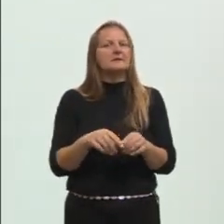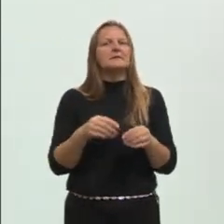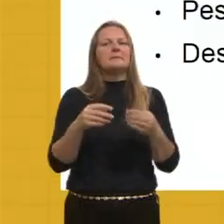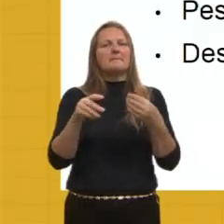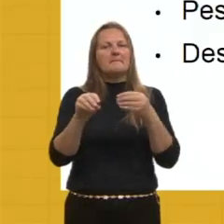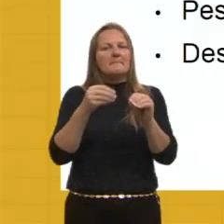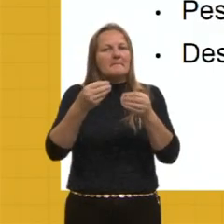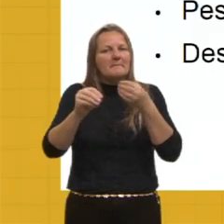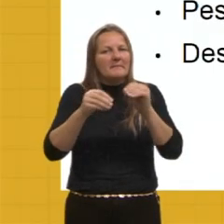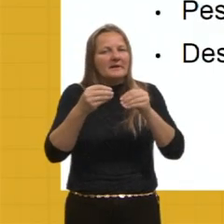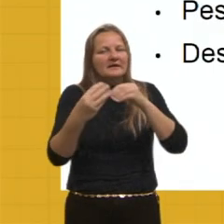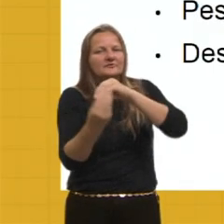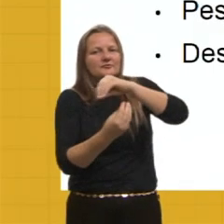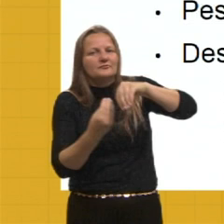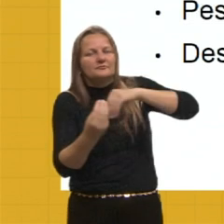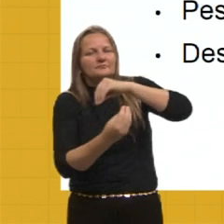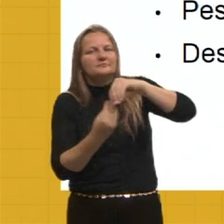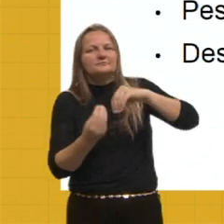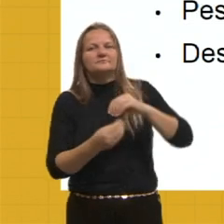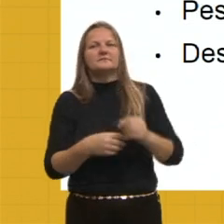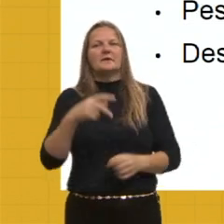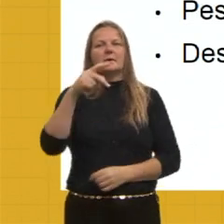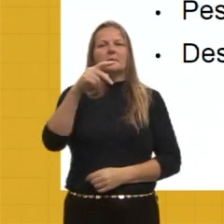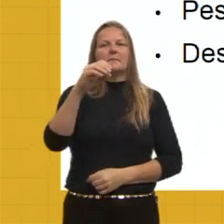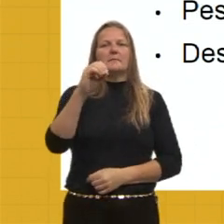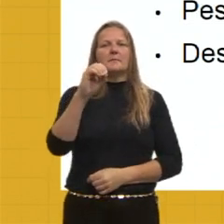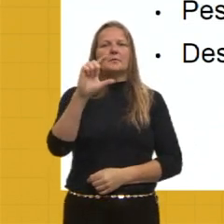E também é feito de polietileno